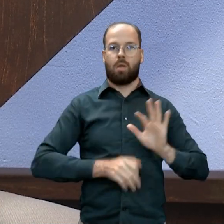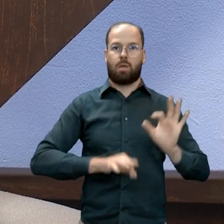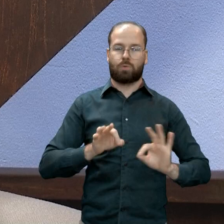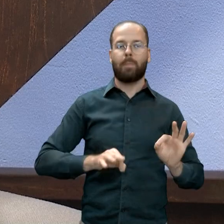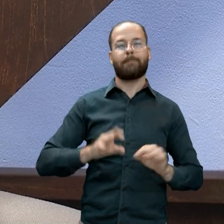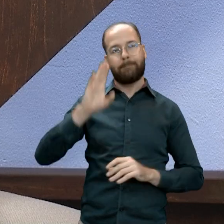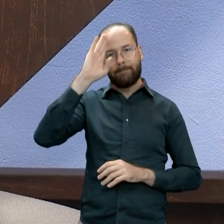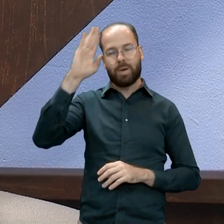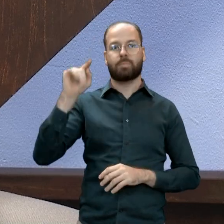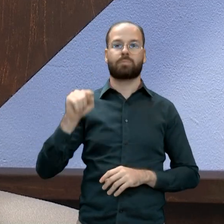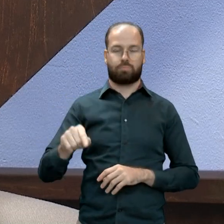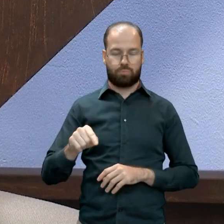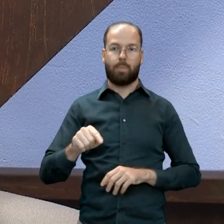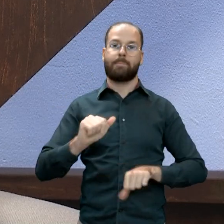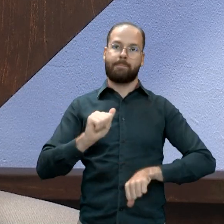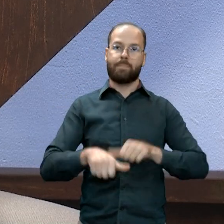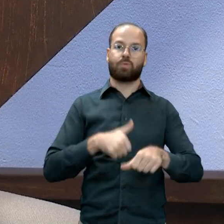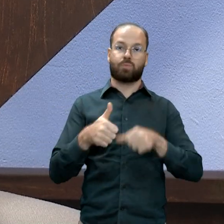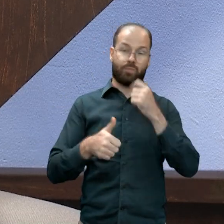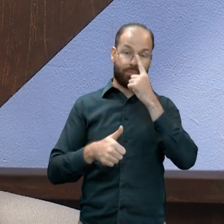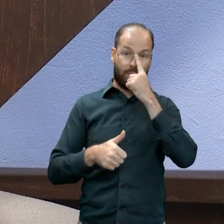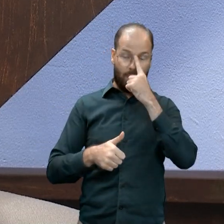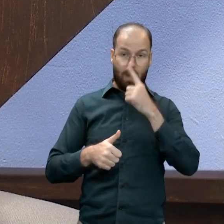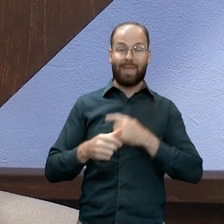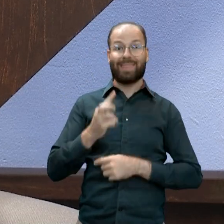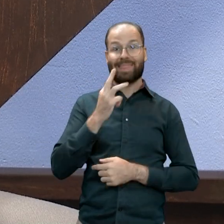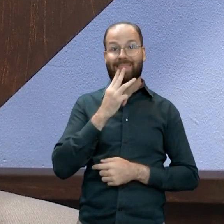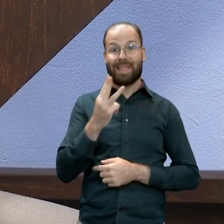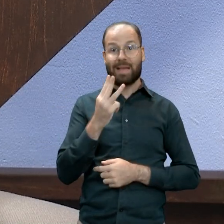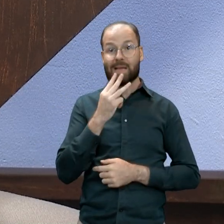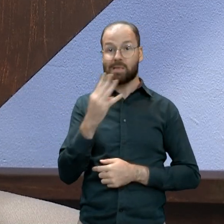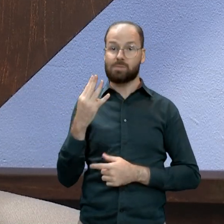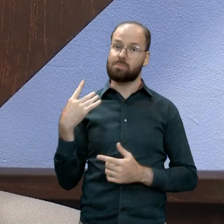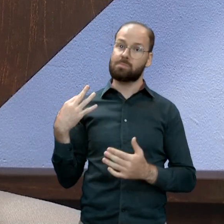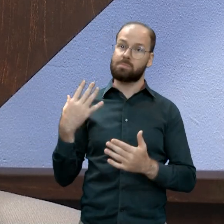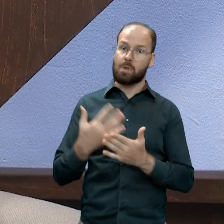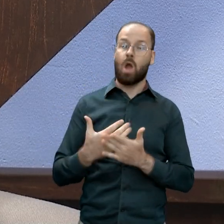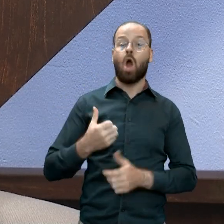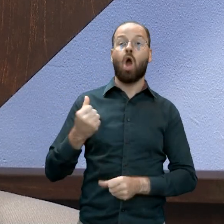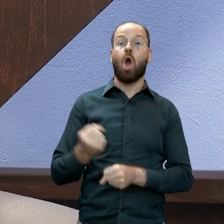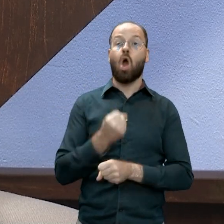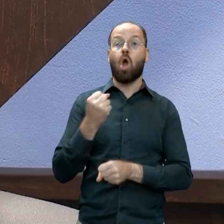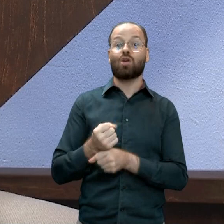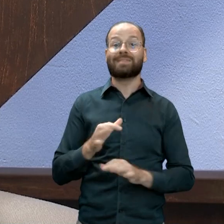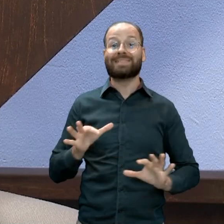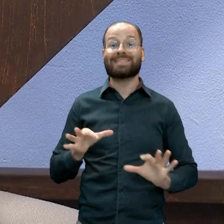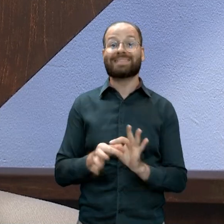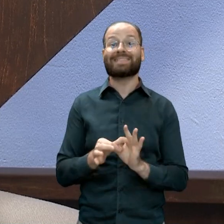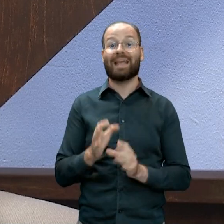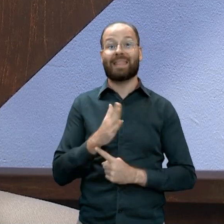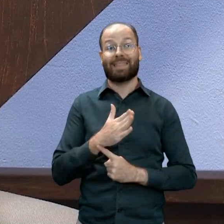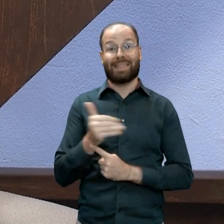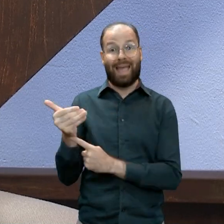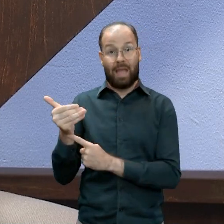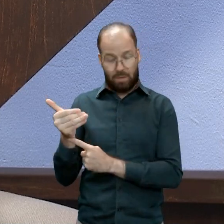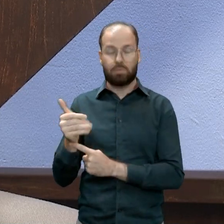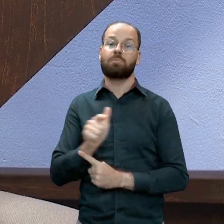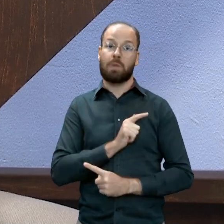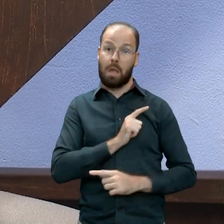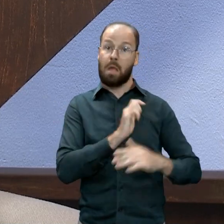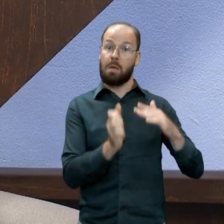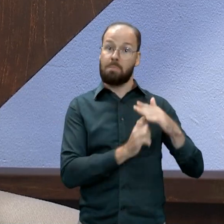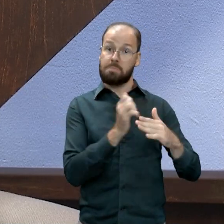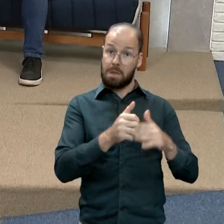nos últimos 3 anos das Construtecs, inclusive goianas, nós temos algumas representações goianas importantes. Que bom saber